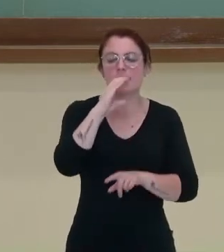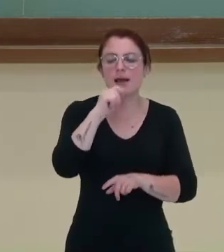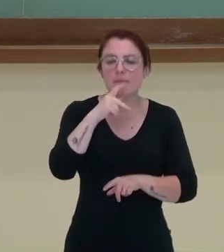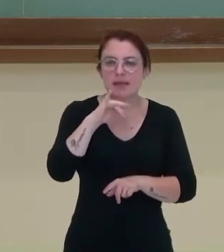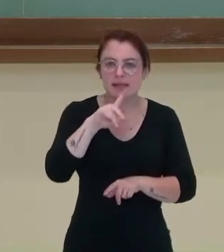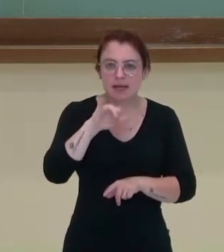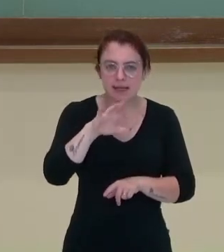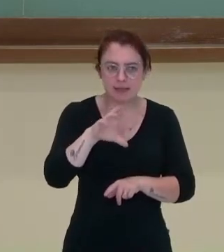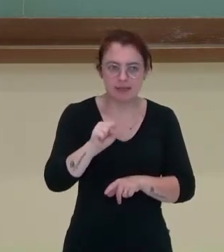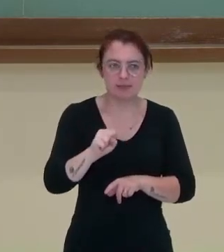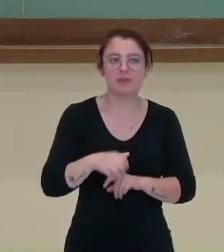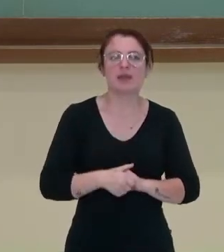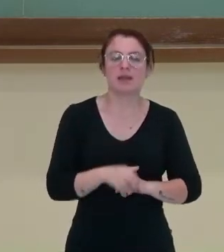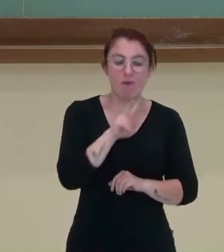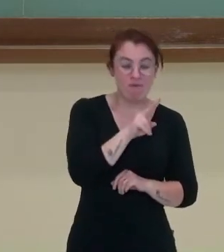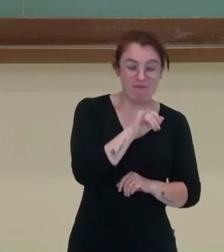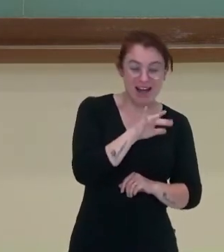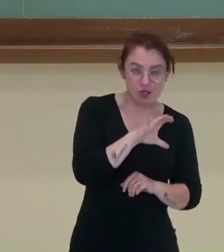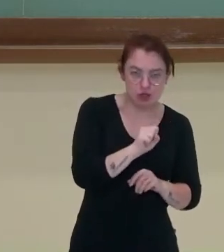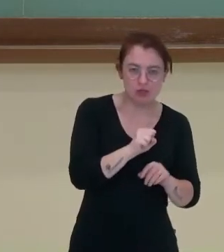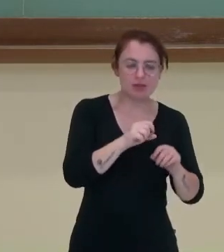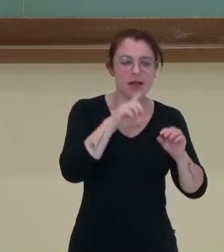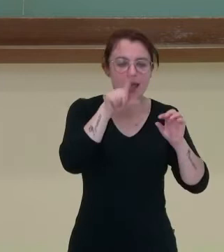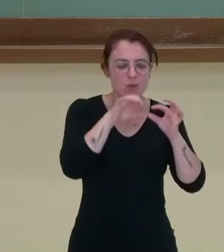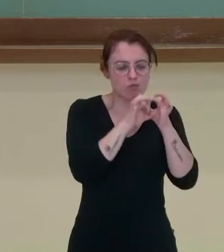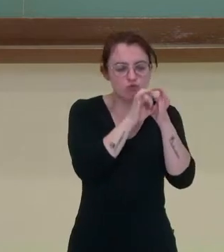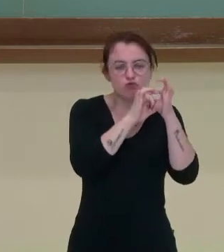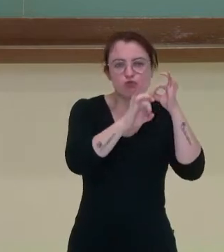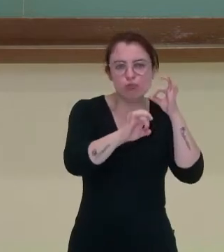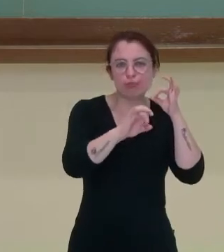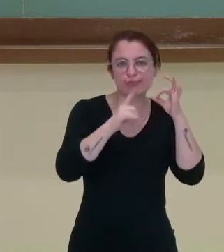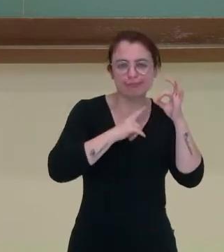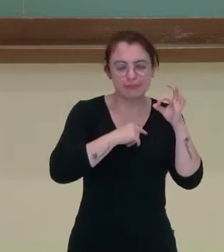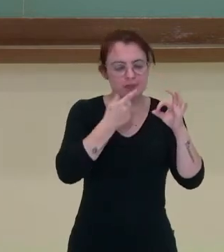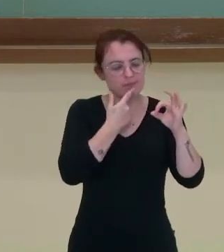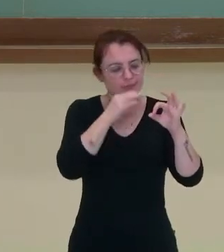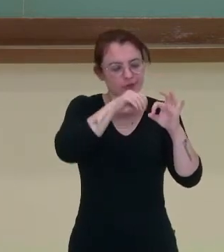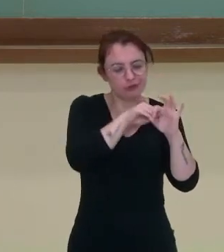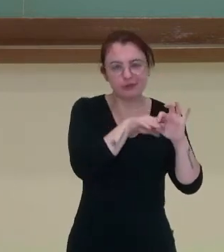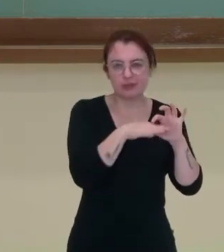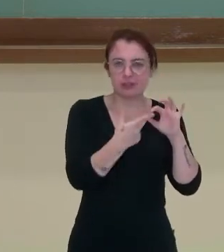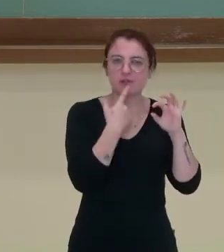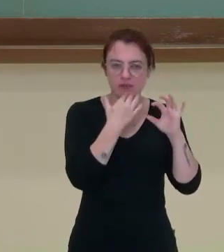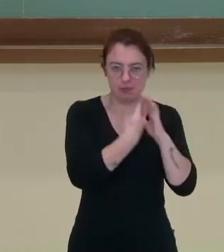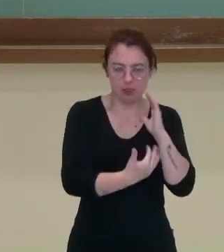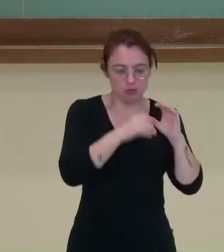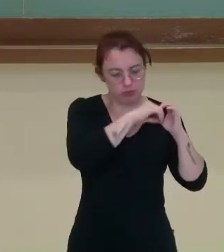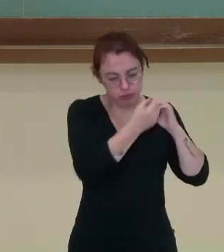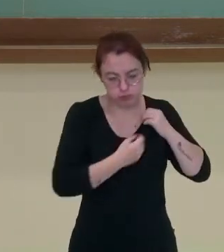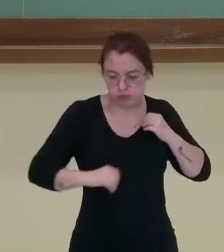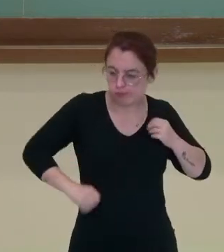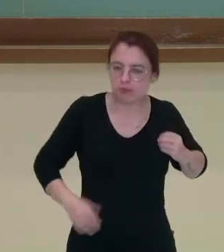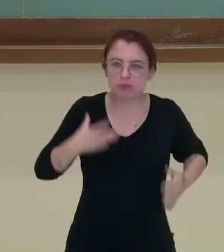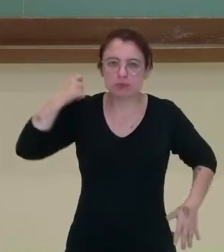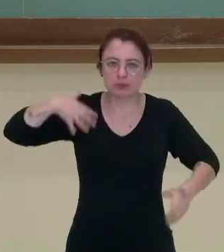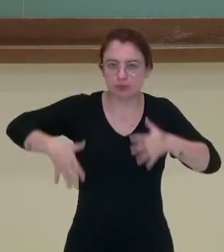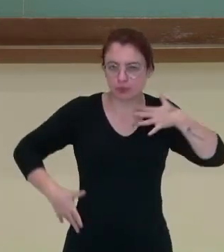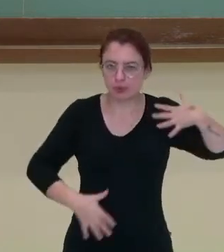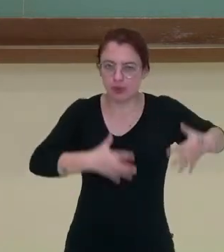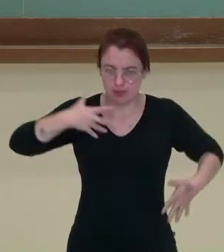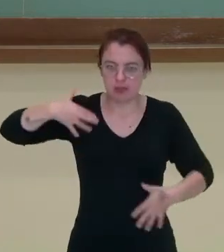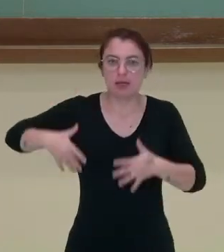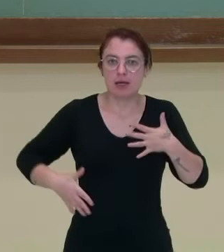são tubos que conduzem alguma coisa. Eles levam o sangue para o corpo, por exemplo. Agora, a gente